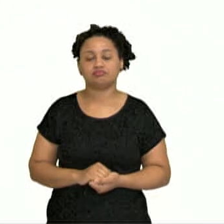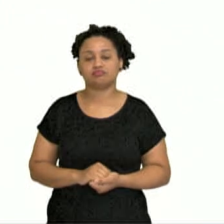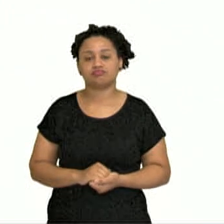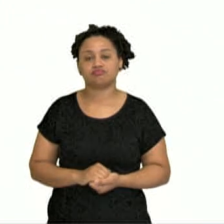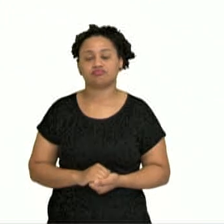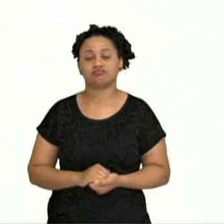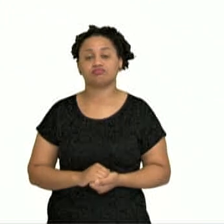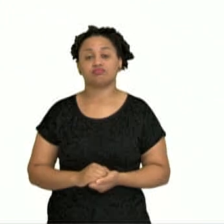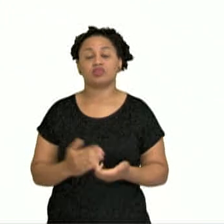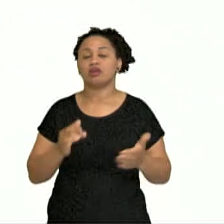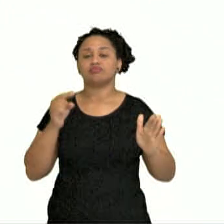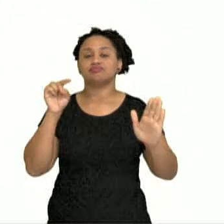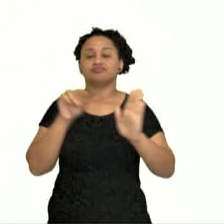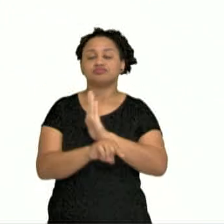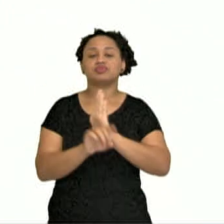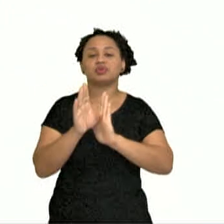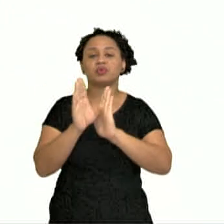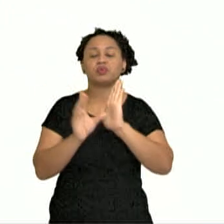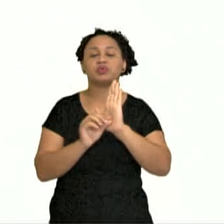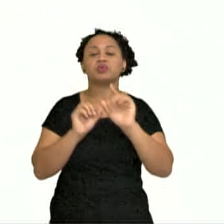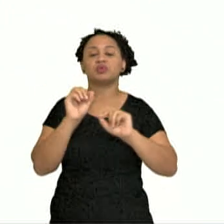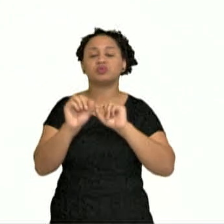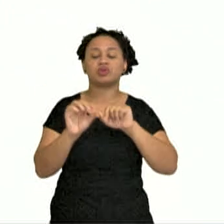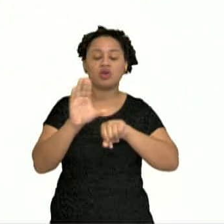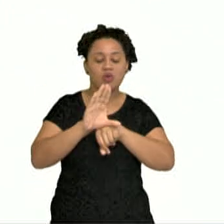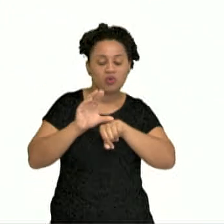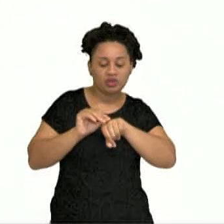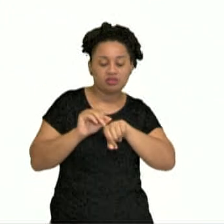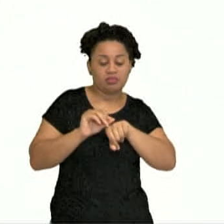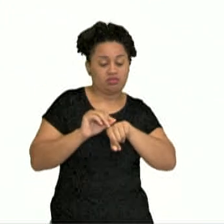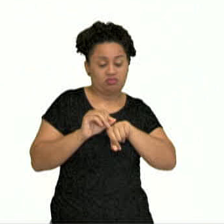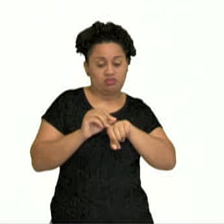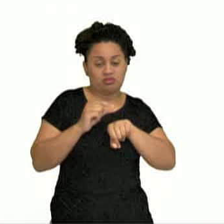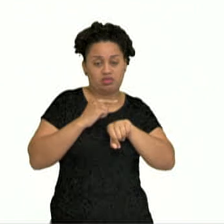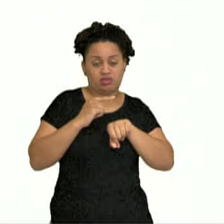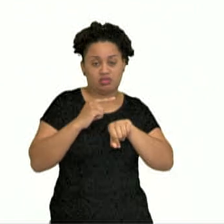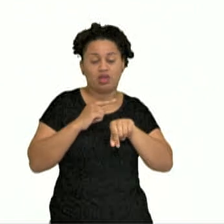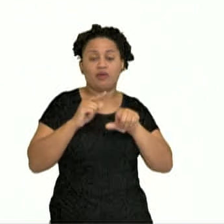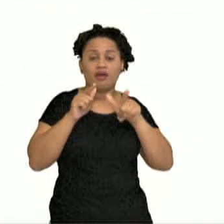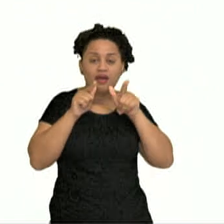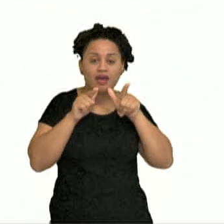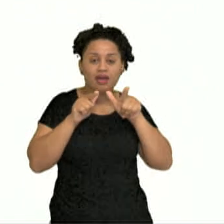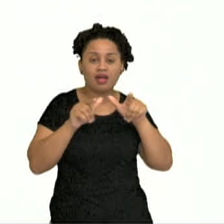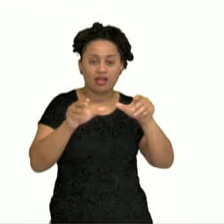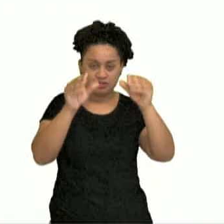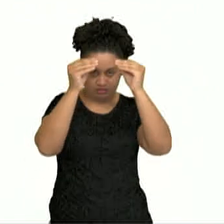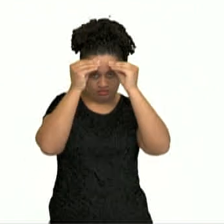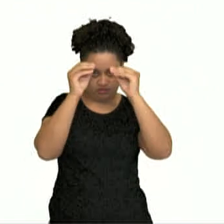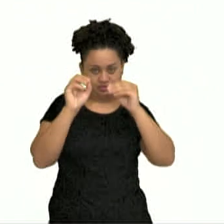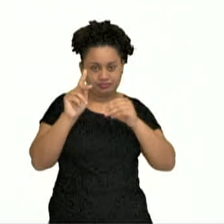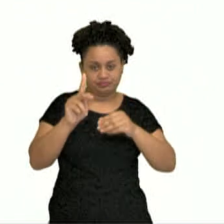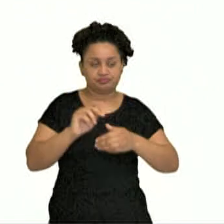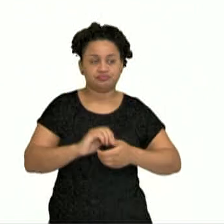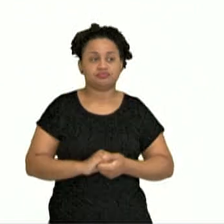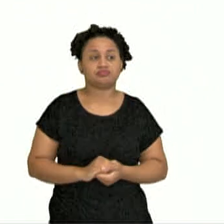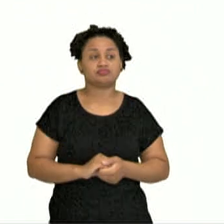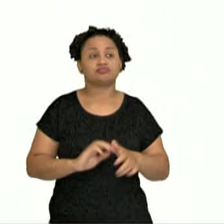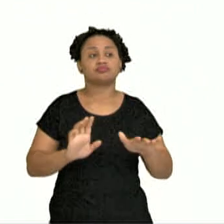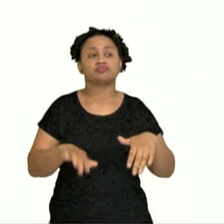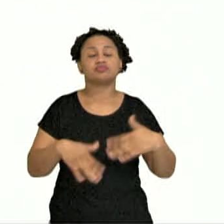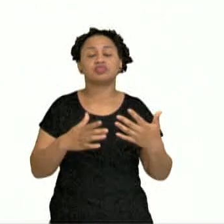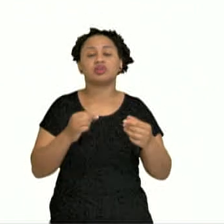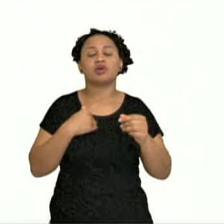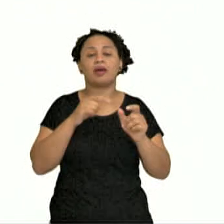Vamos aprofundar um pouquinho o nosso conhecimento em relação à linguagem agora, certo? Vamos falar então